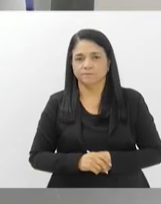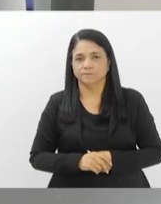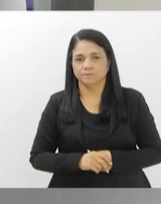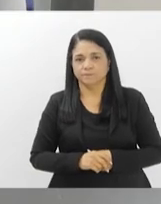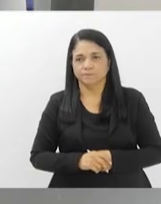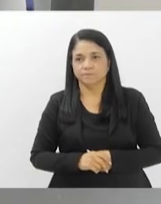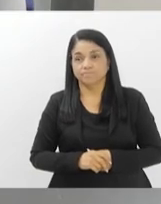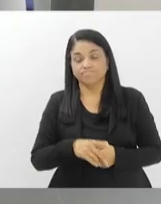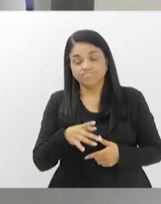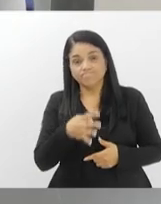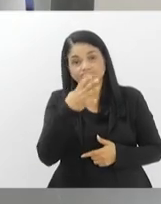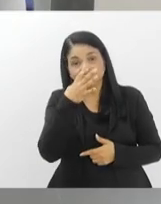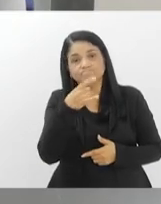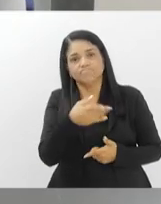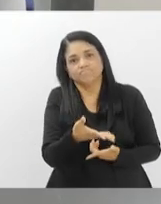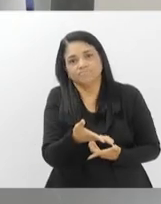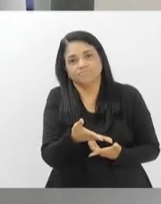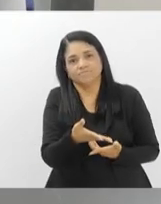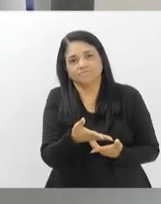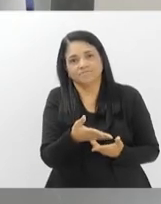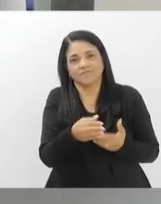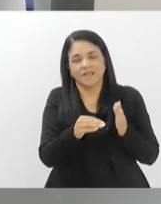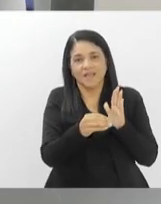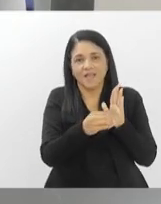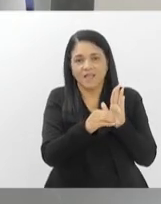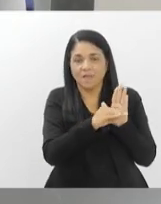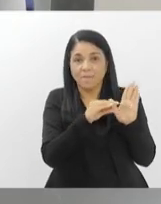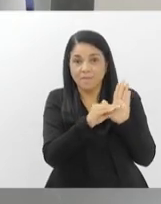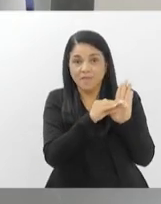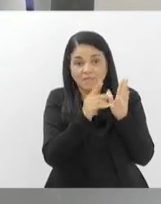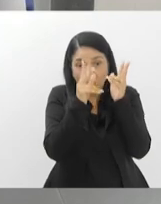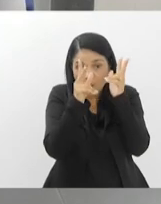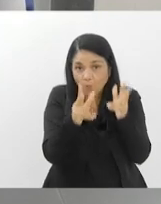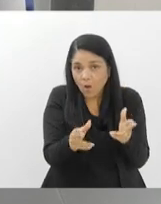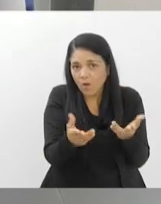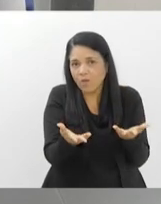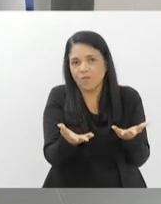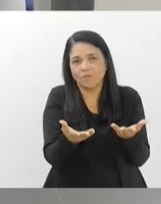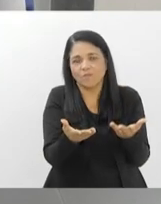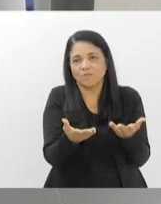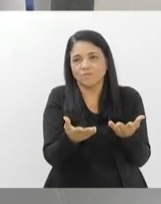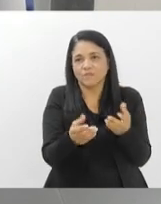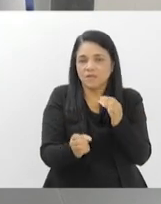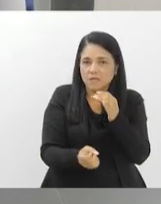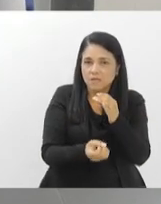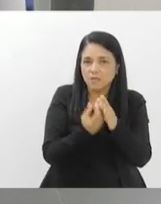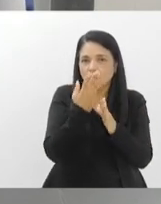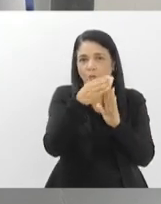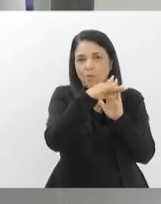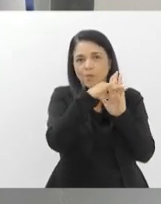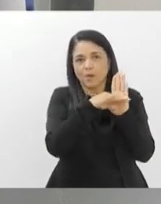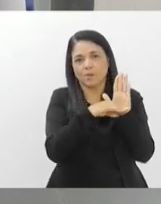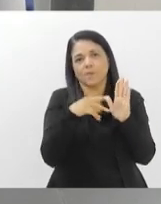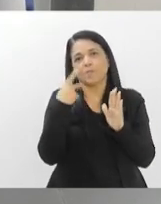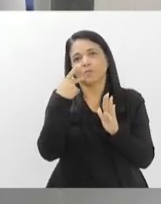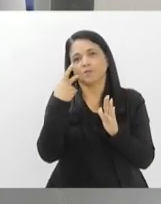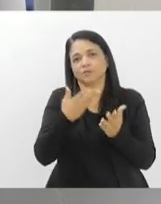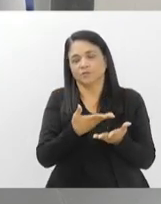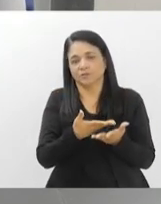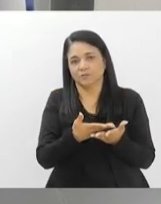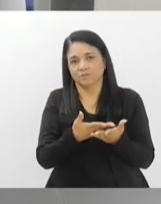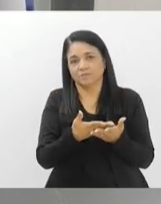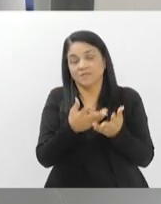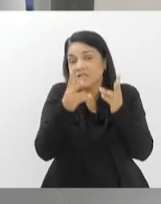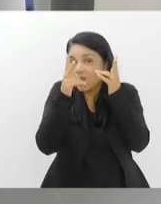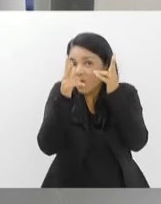Essa é impressionante, que assim, a ementa é exatamente a mesma. Ele criou o programa por política, mas é exatamente a mesma